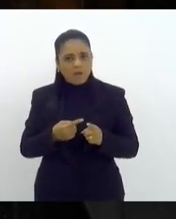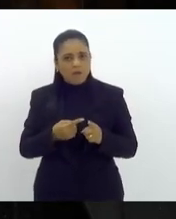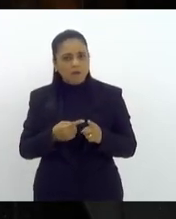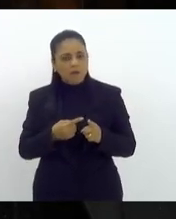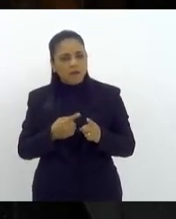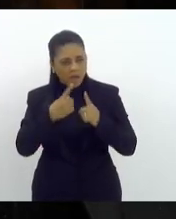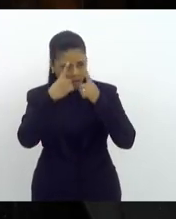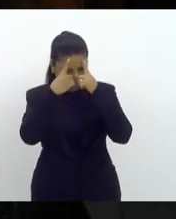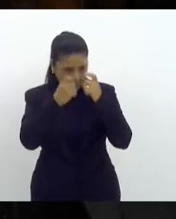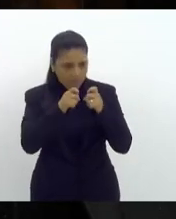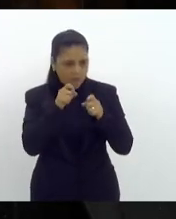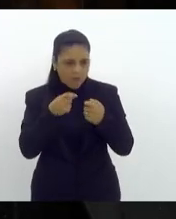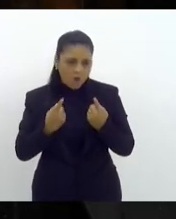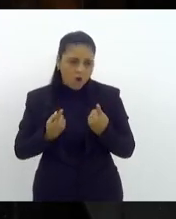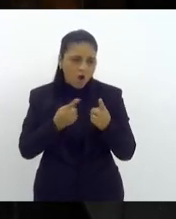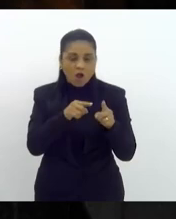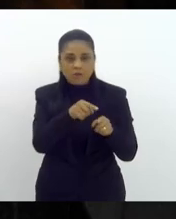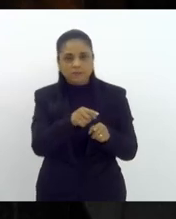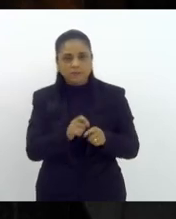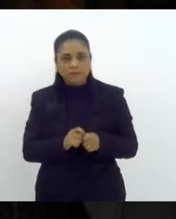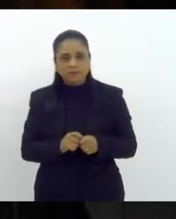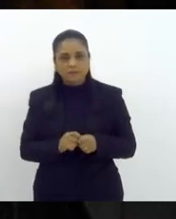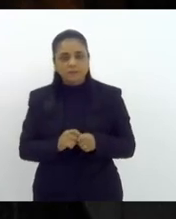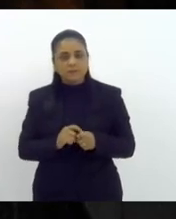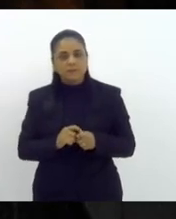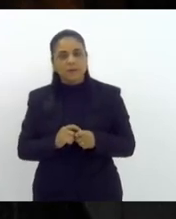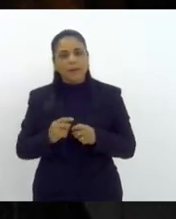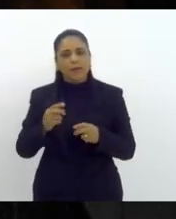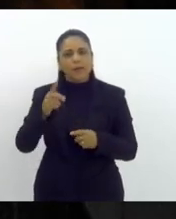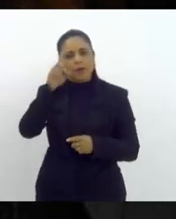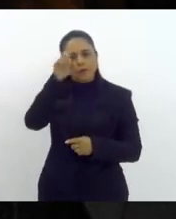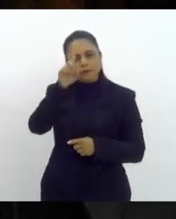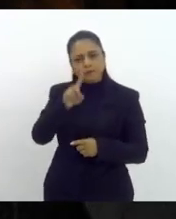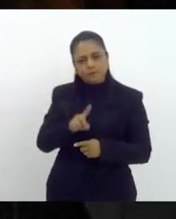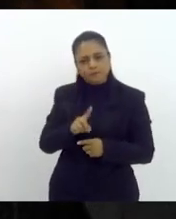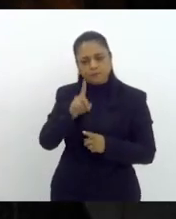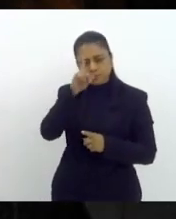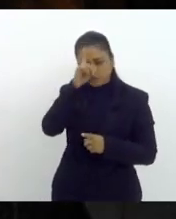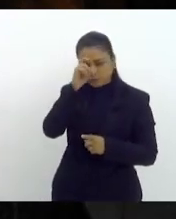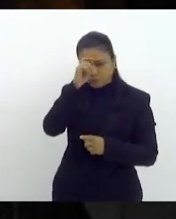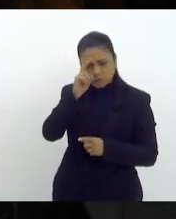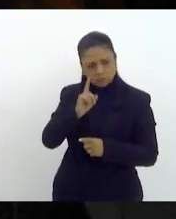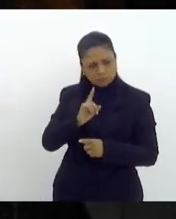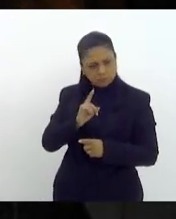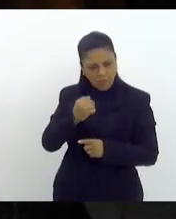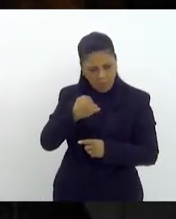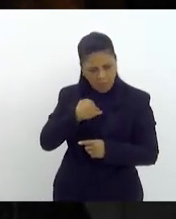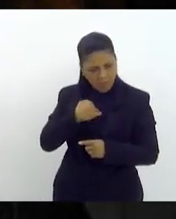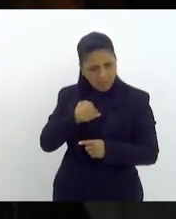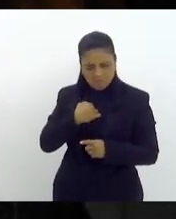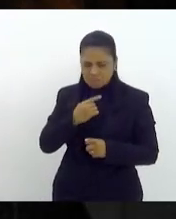agrediu o senhor o diretor do hospital disse não me absoluto loucos